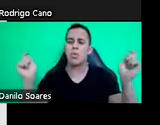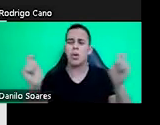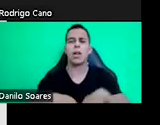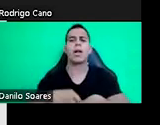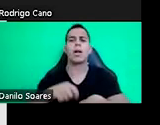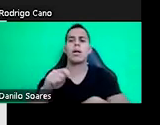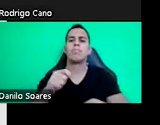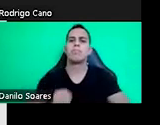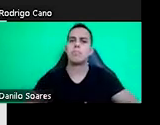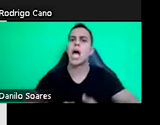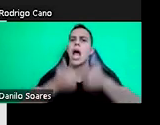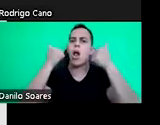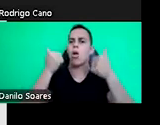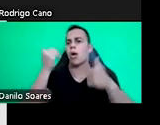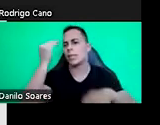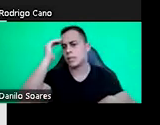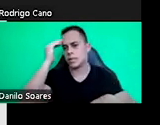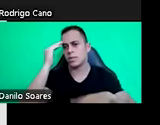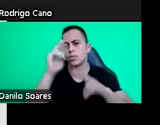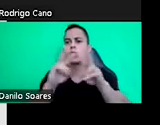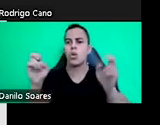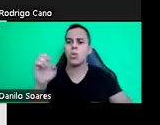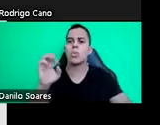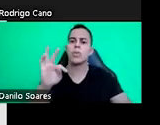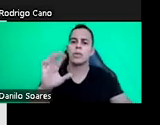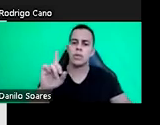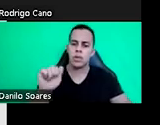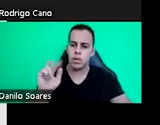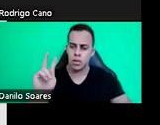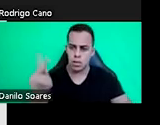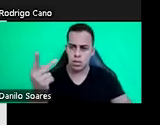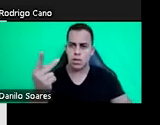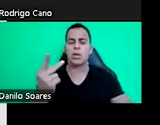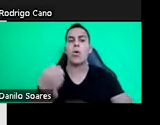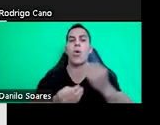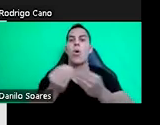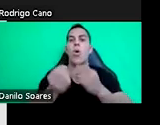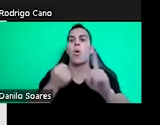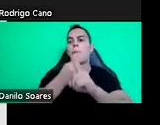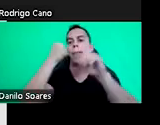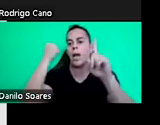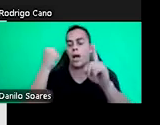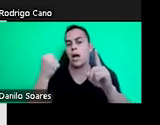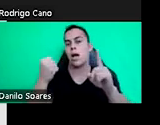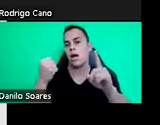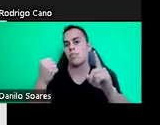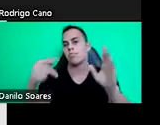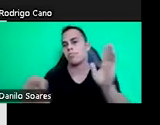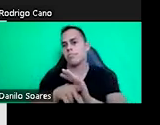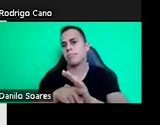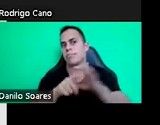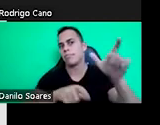muito o nosso entendimento sobre TDAH, sobre como o TDAH impacta fenótipos importantes